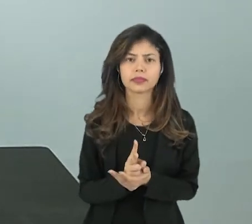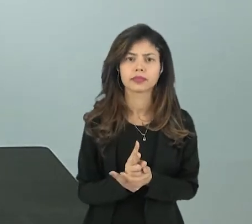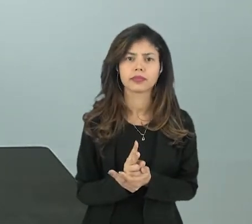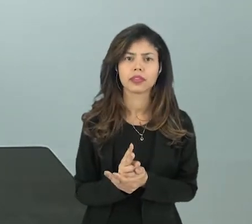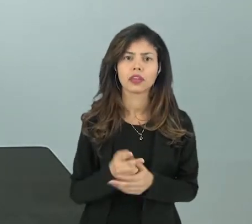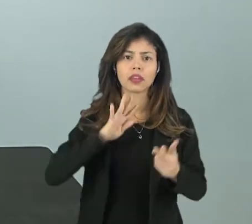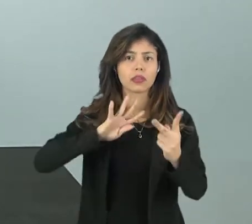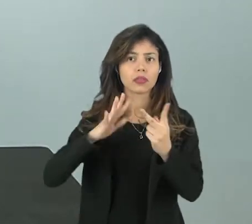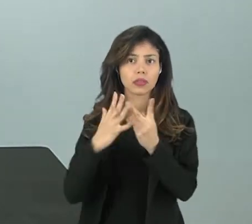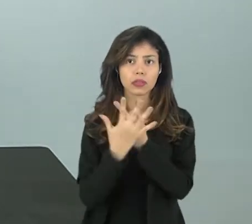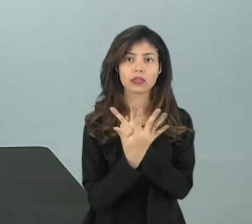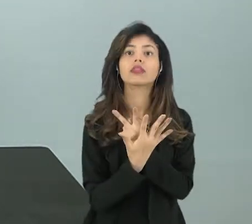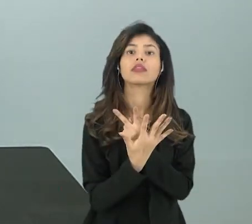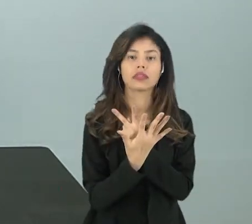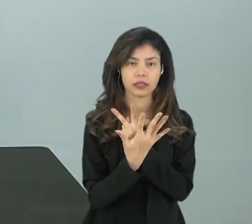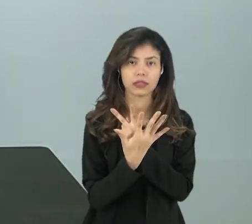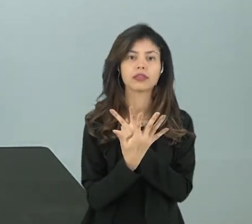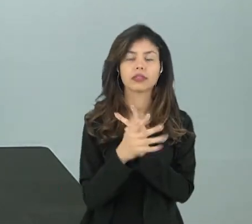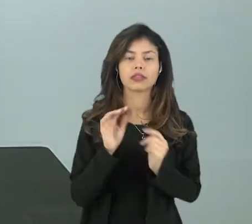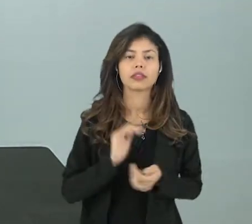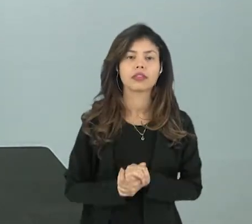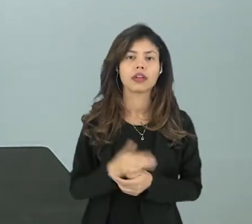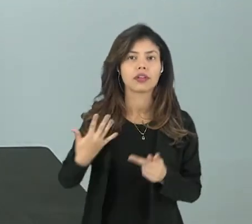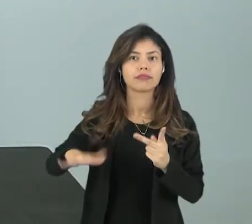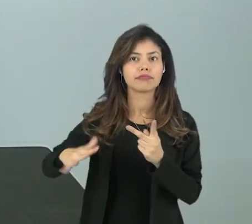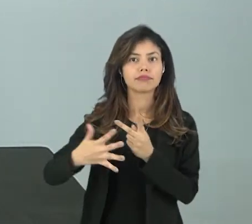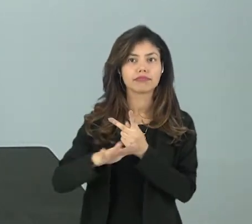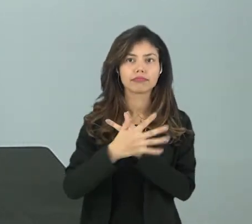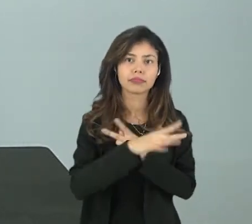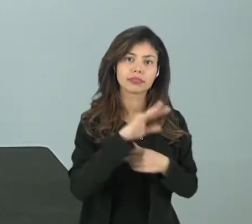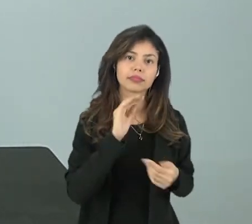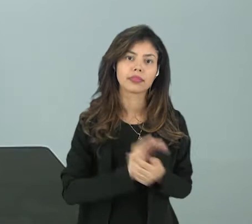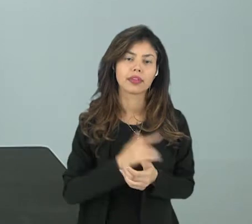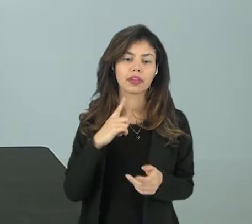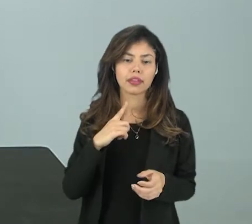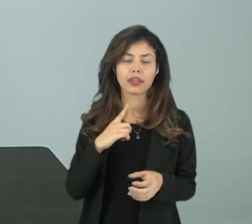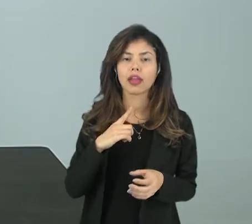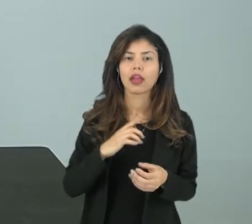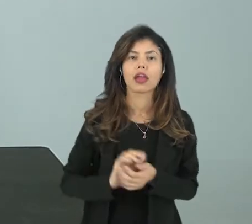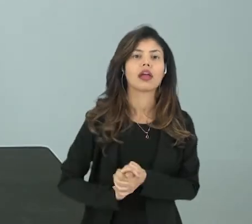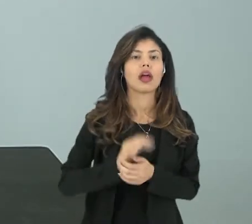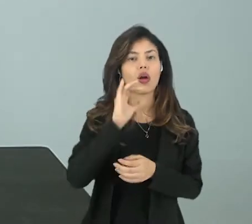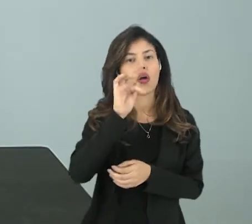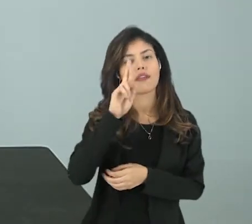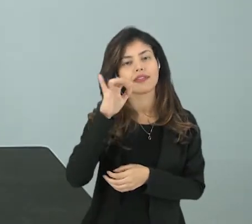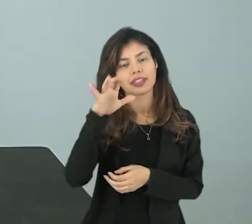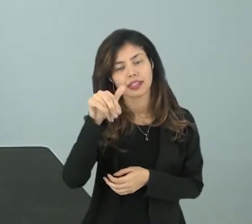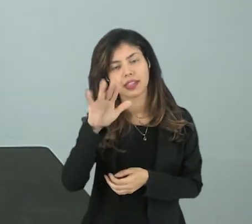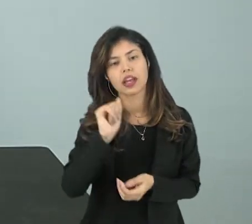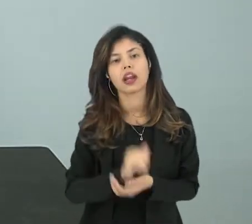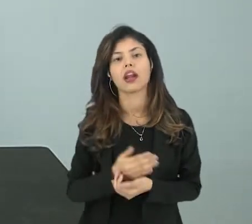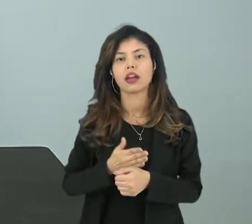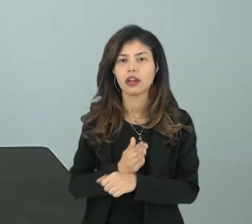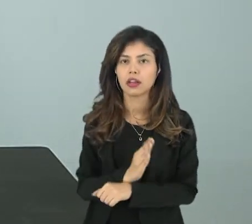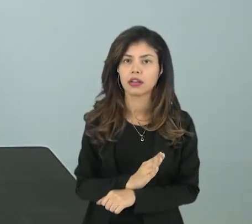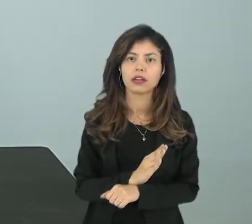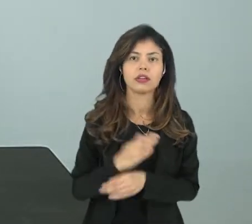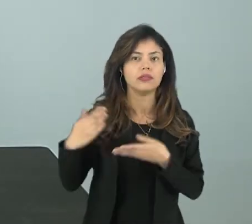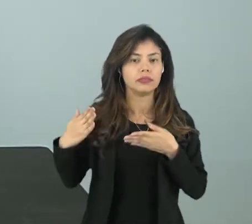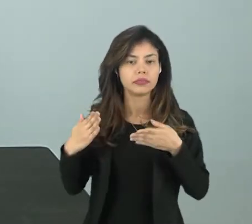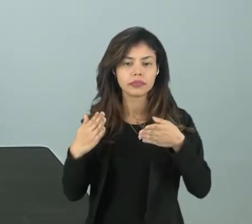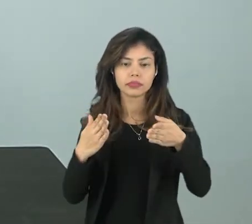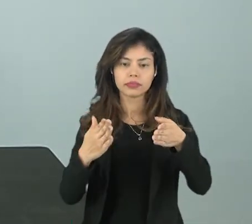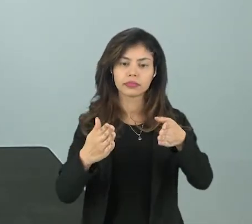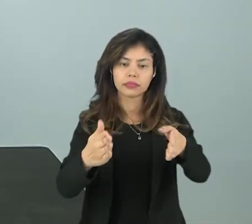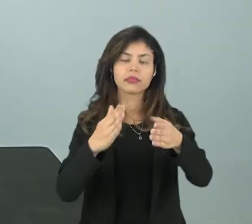do horto, Sempre lá no horto tem campanhas, oficinas, que vai entrando num túnelzinho e